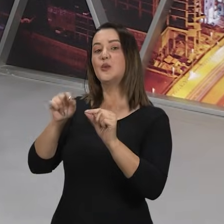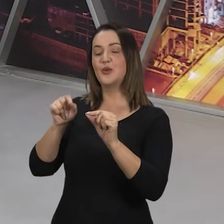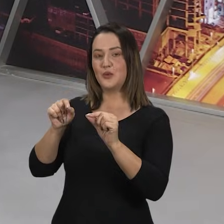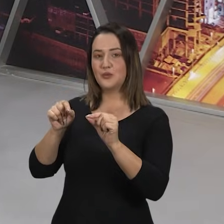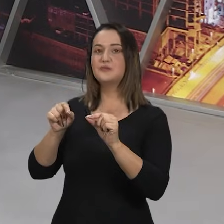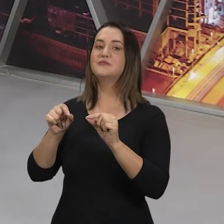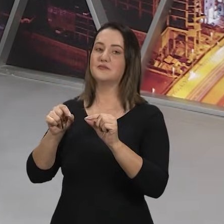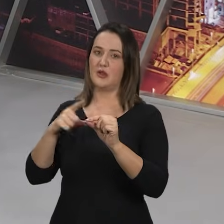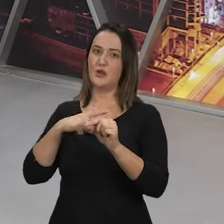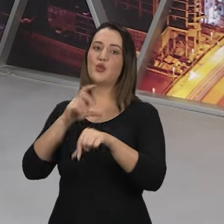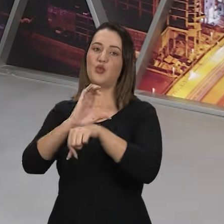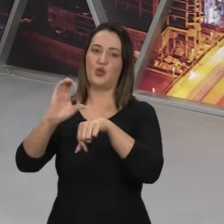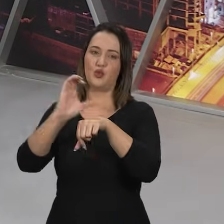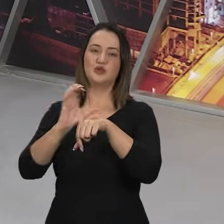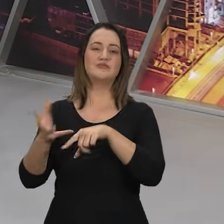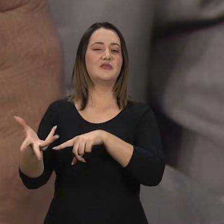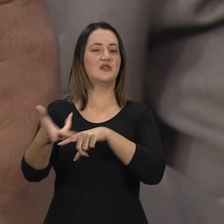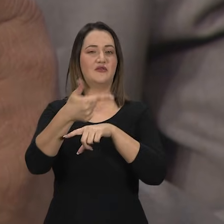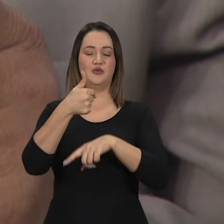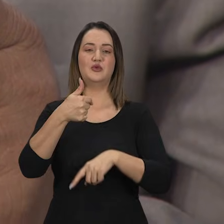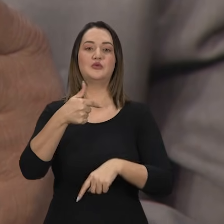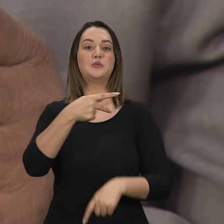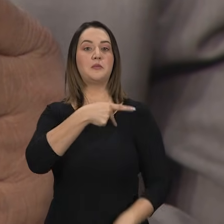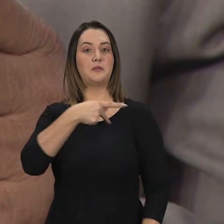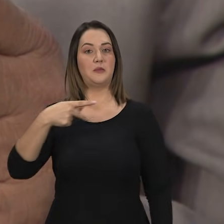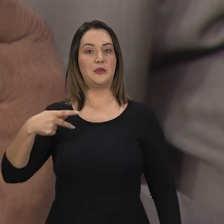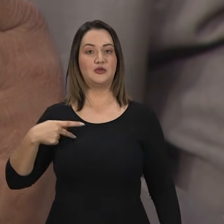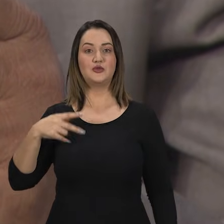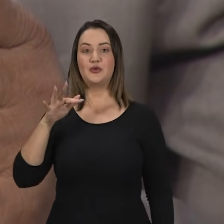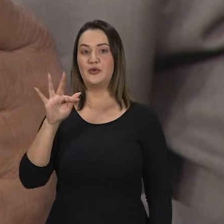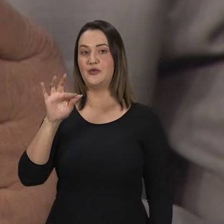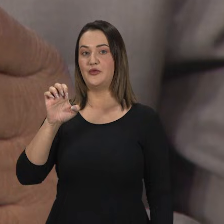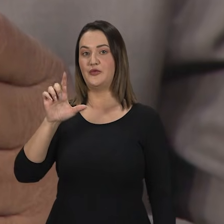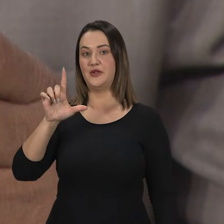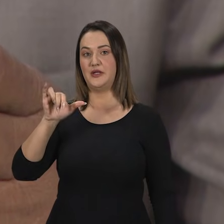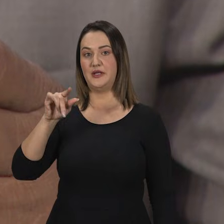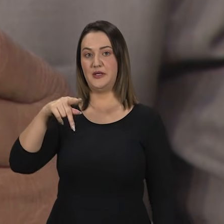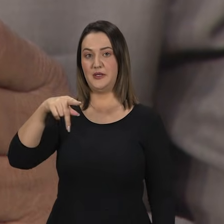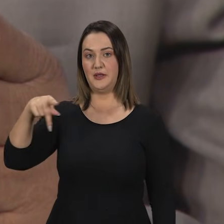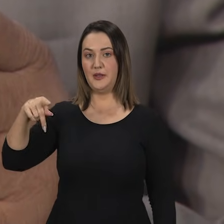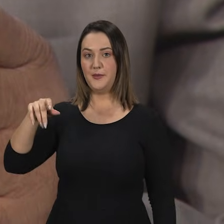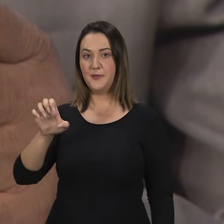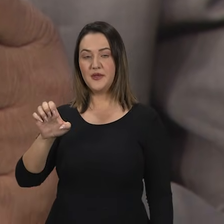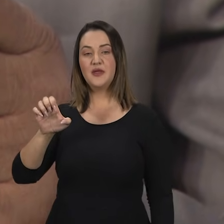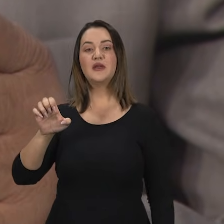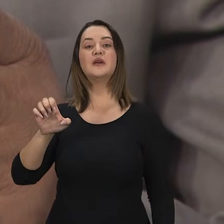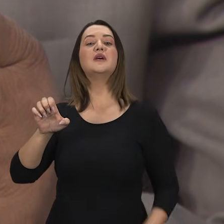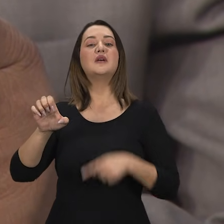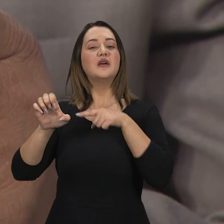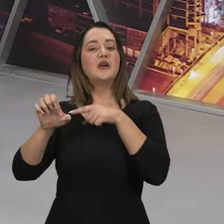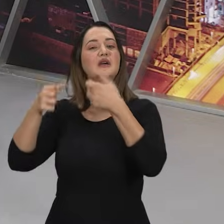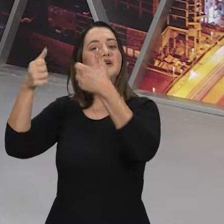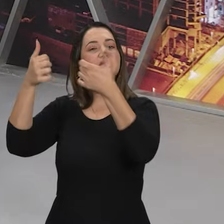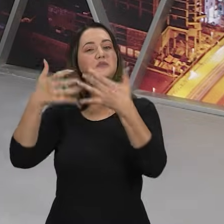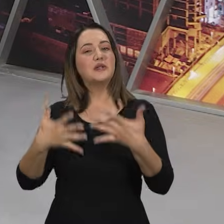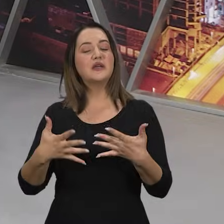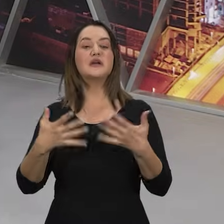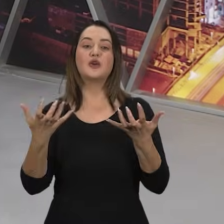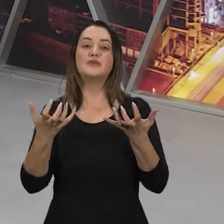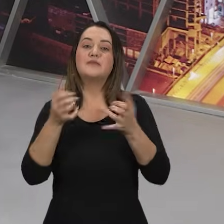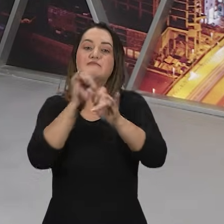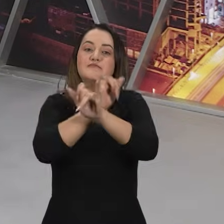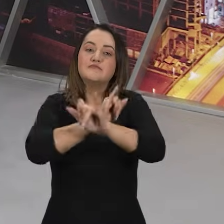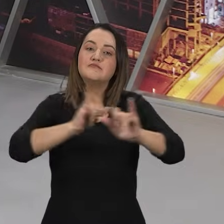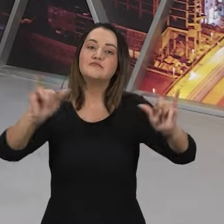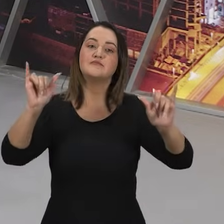é um curso maravilhoso do pastor Felipe Amorim e nós estamos juntos nessa promoção para que você tenha acesso